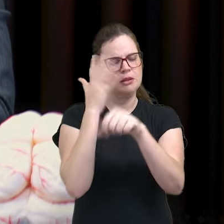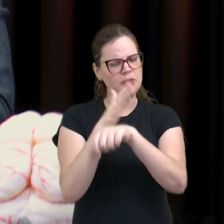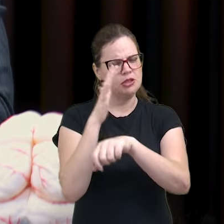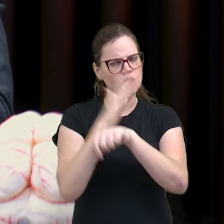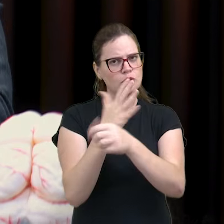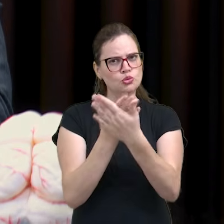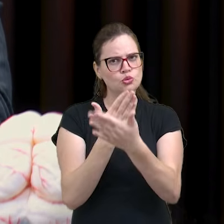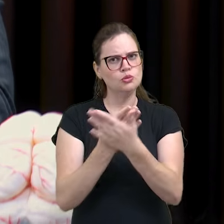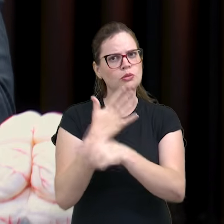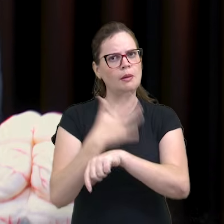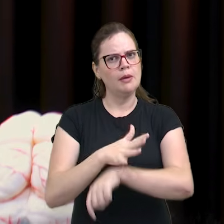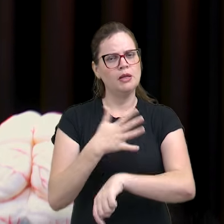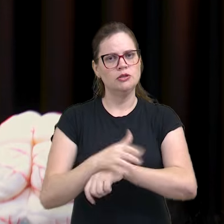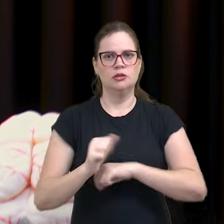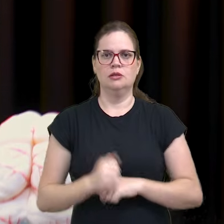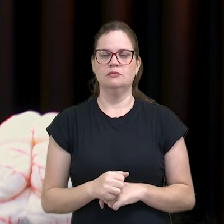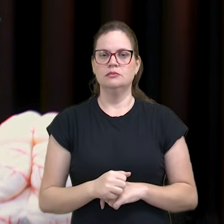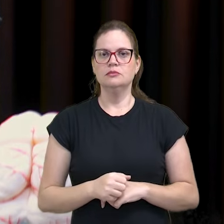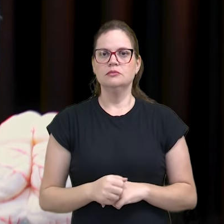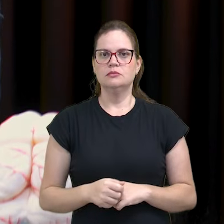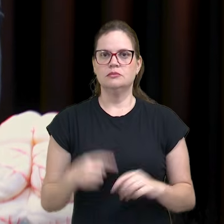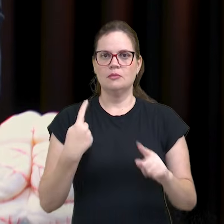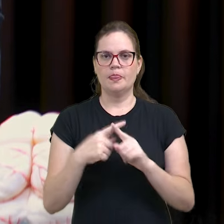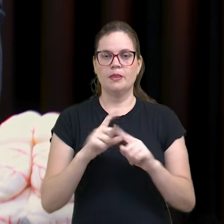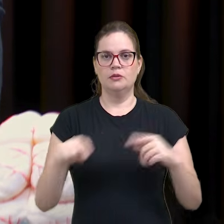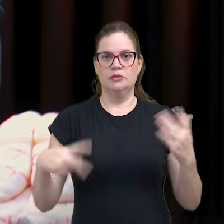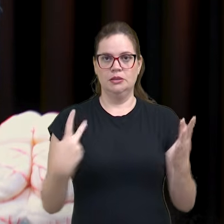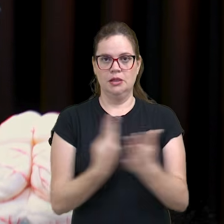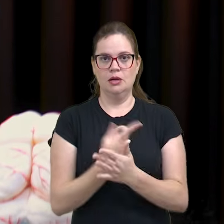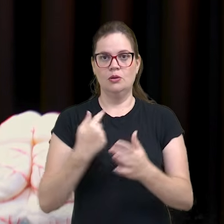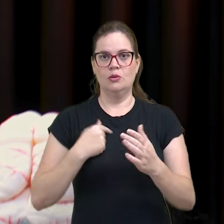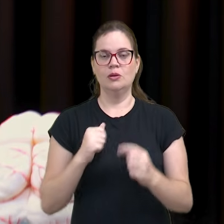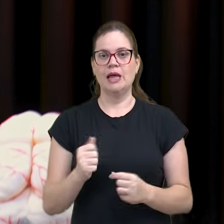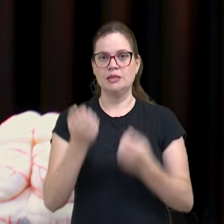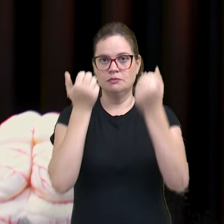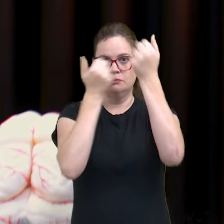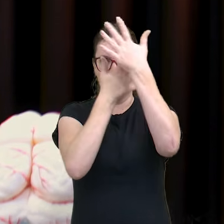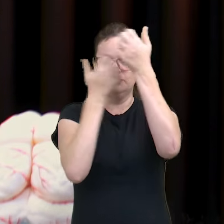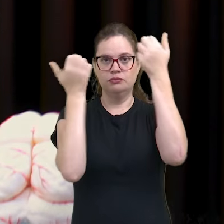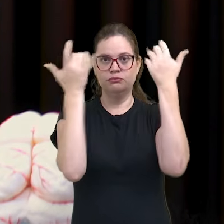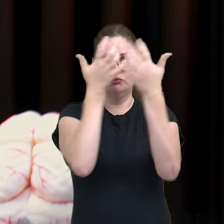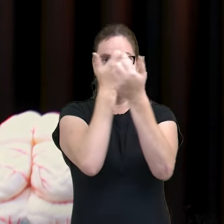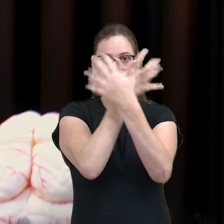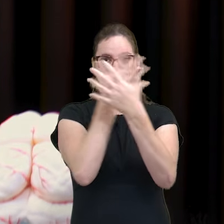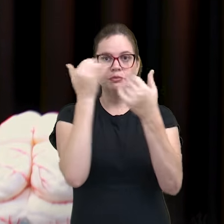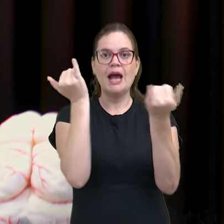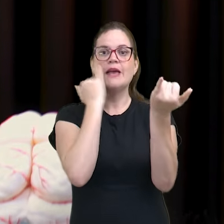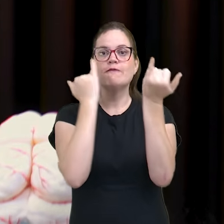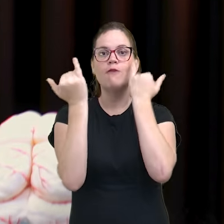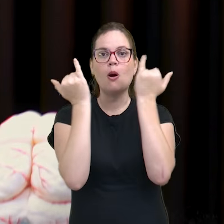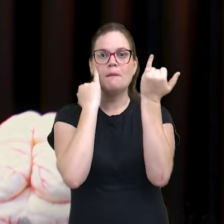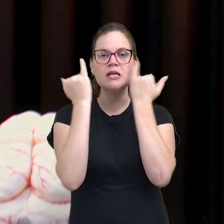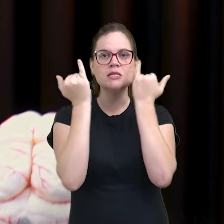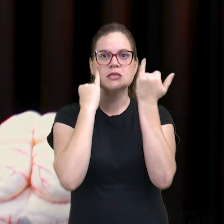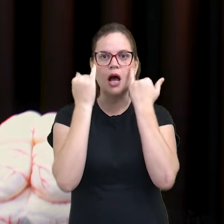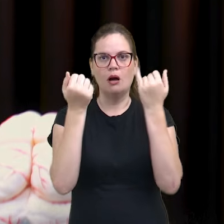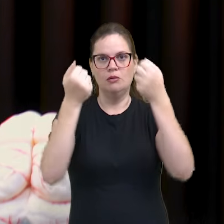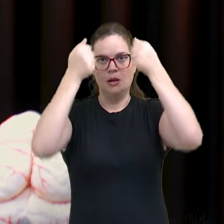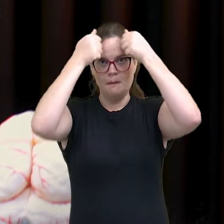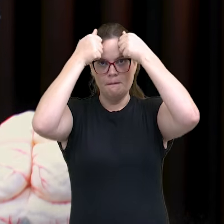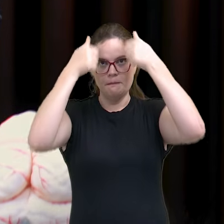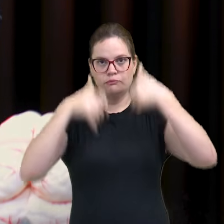você exercitar esse cérebro. Então, ela carrega mensagens, né, entre as células do cérebro, os